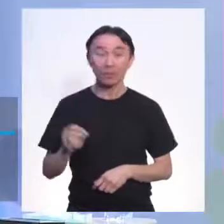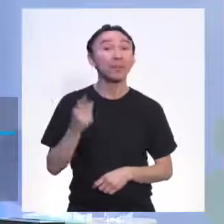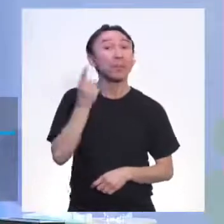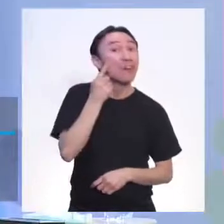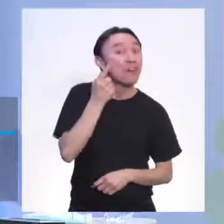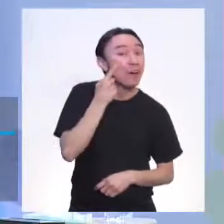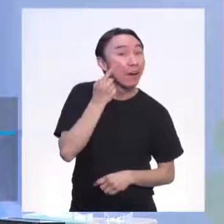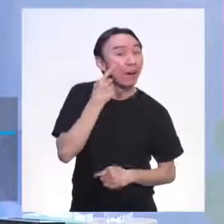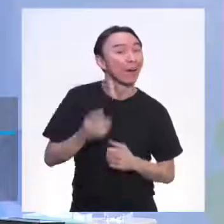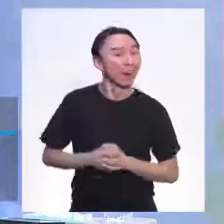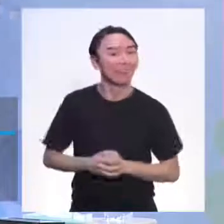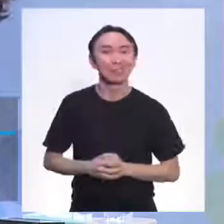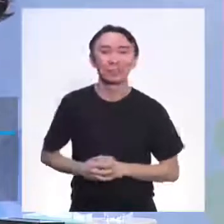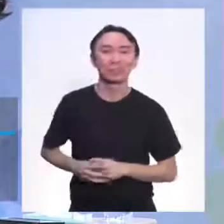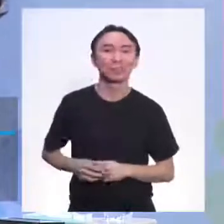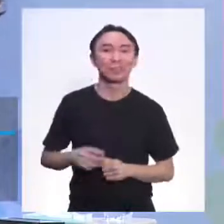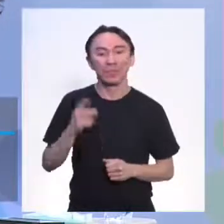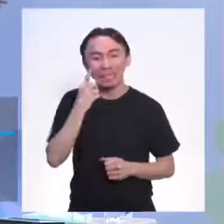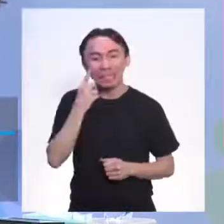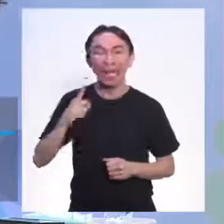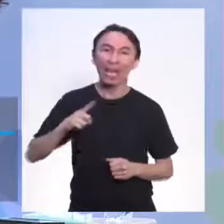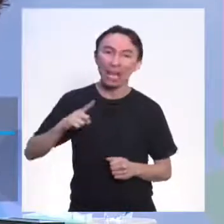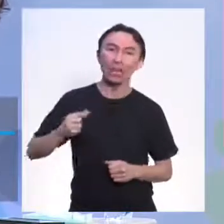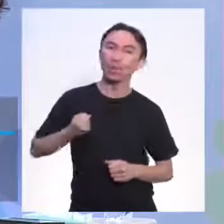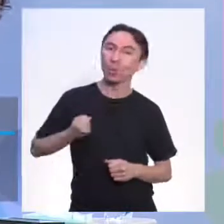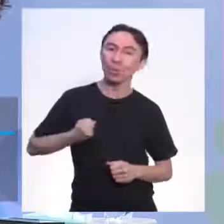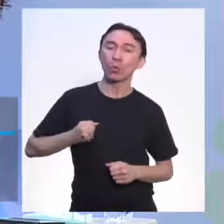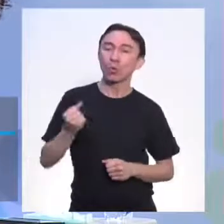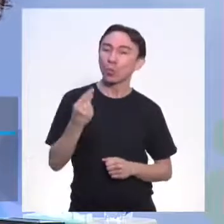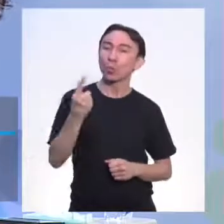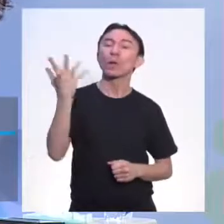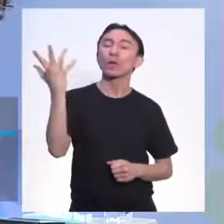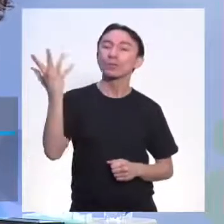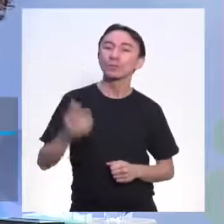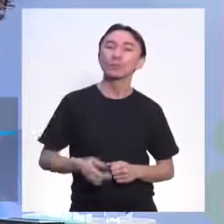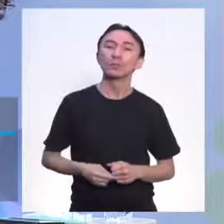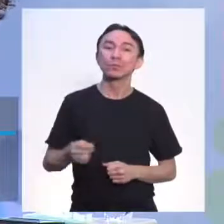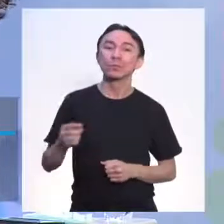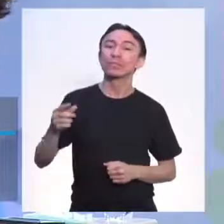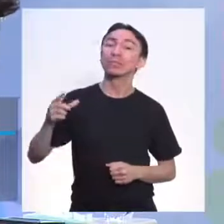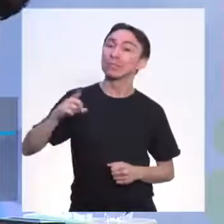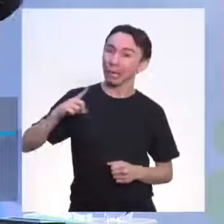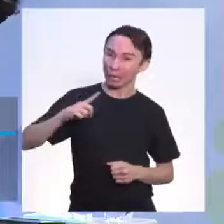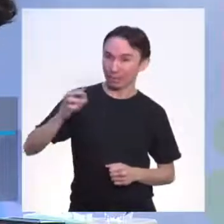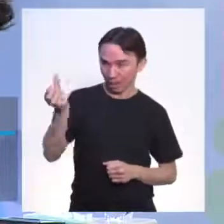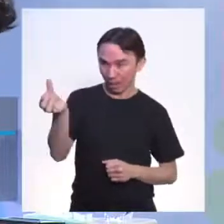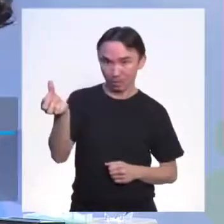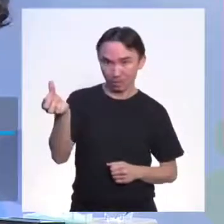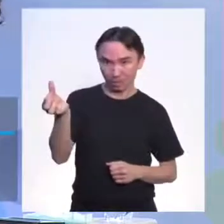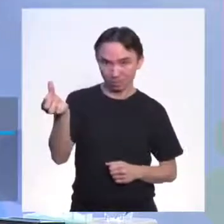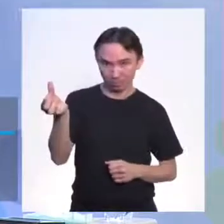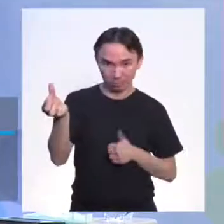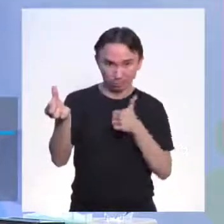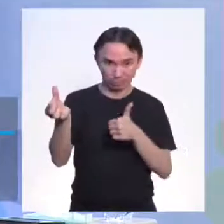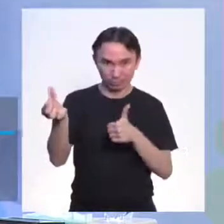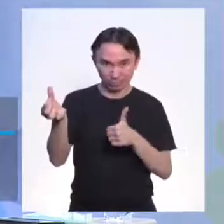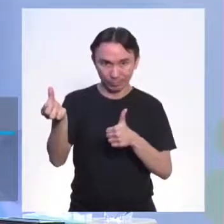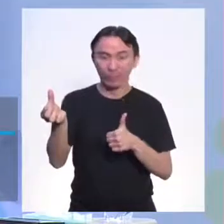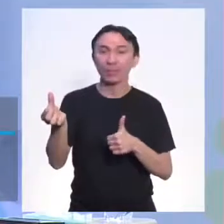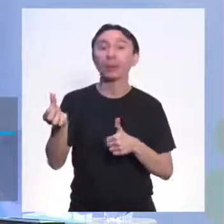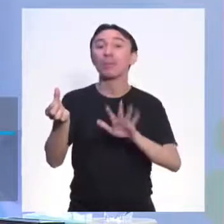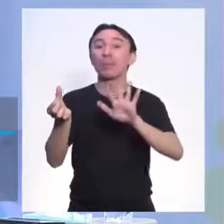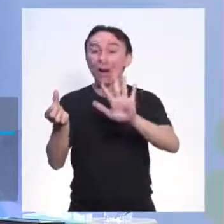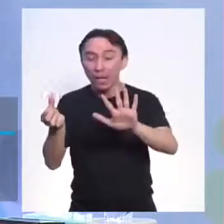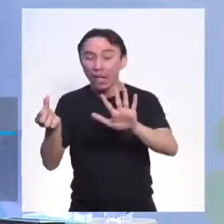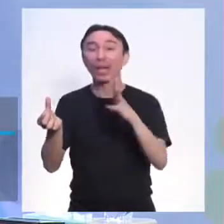né? Nós temos estes algarismos. No total, nós temos 6. Muito bem. São